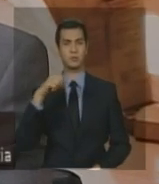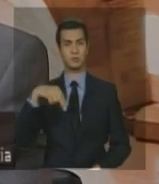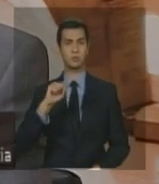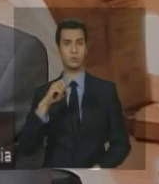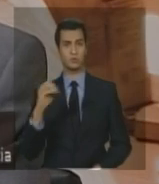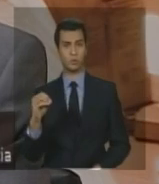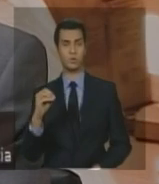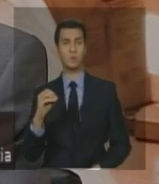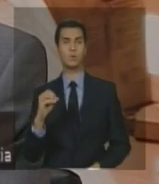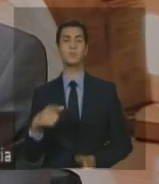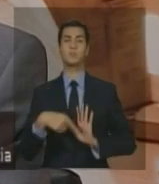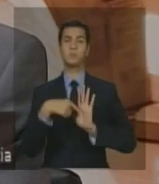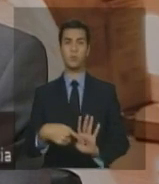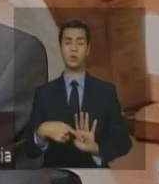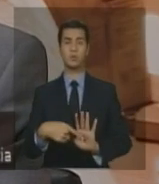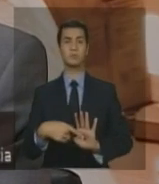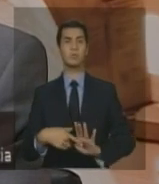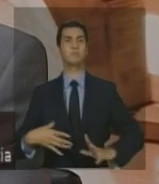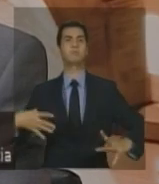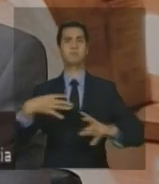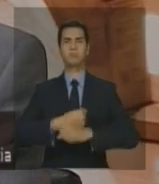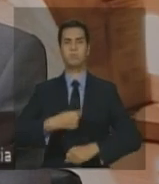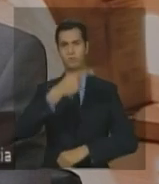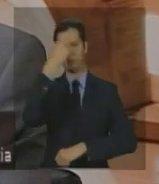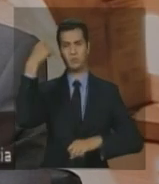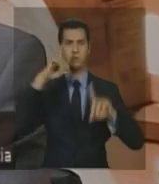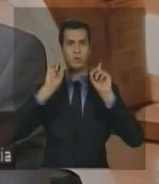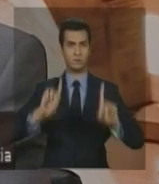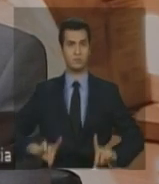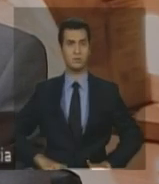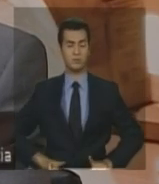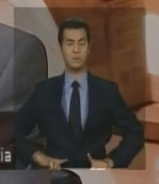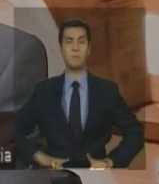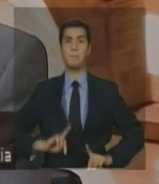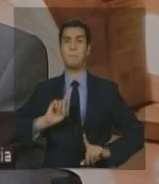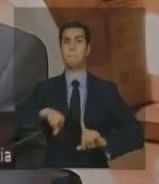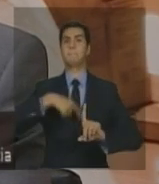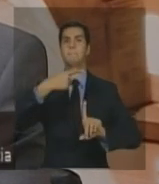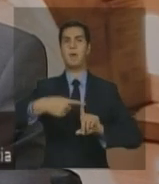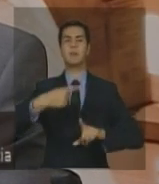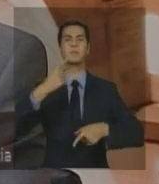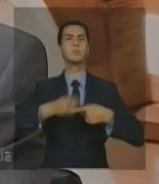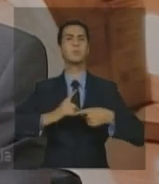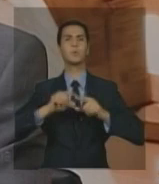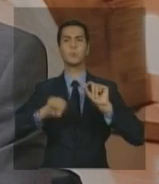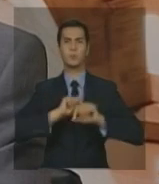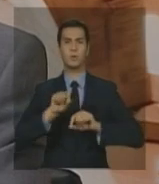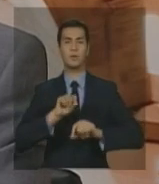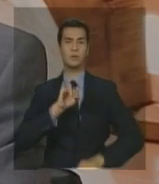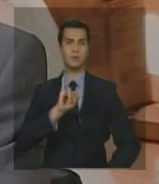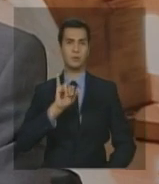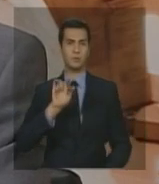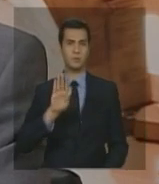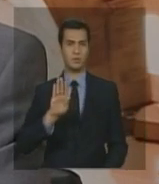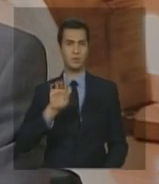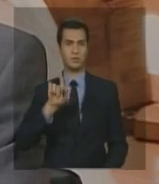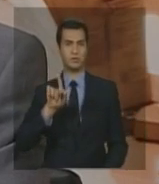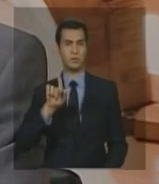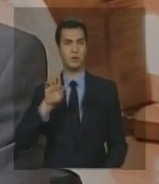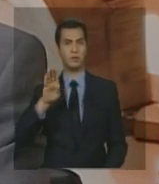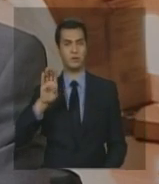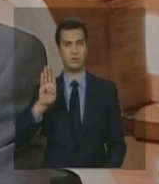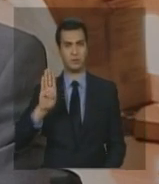com esse número expressivo de pessoas com deficiência, é porque o próprio IBGE, ele mostra que ele fez a